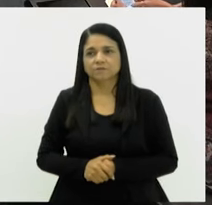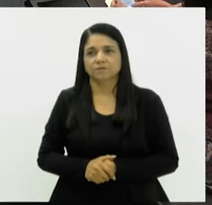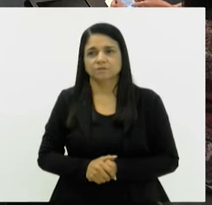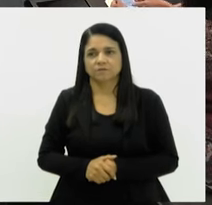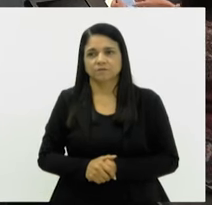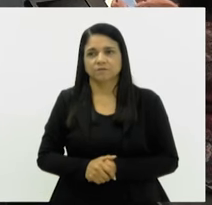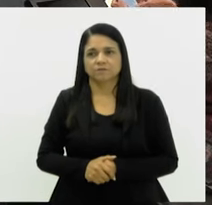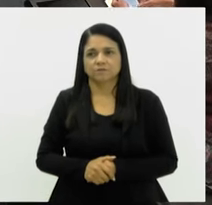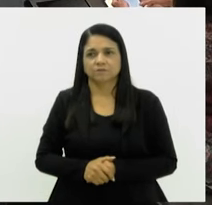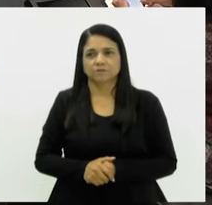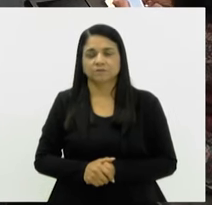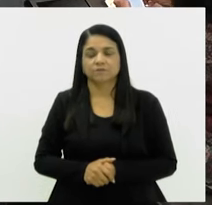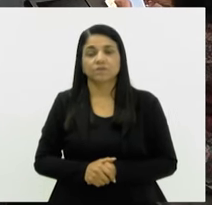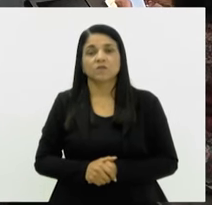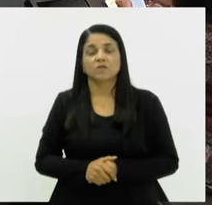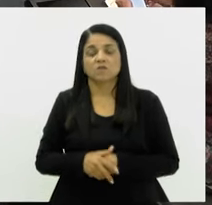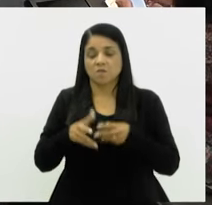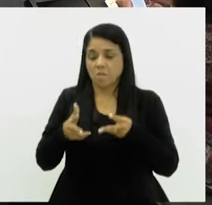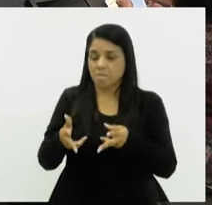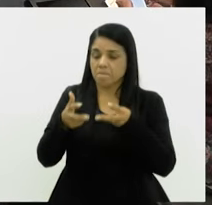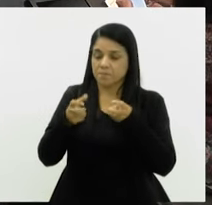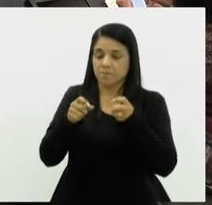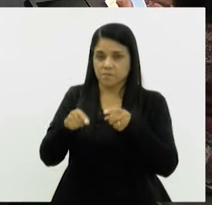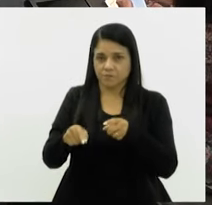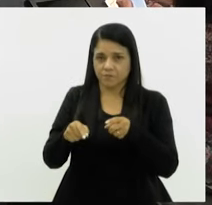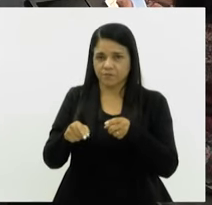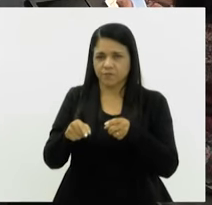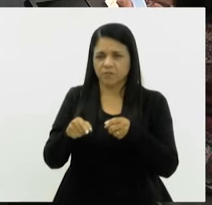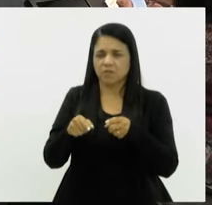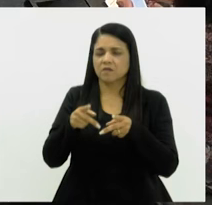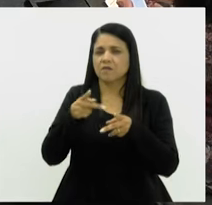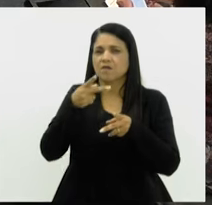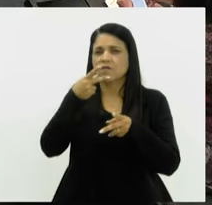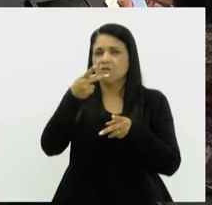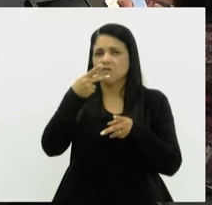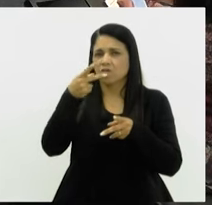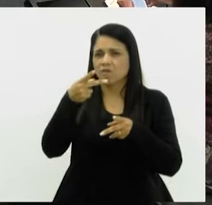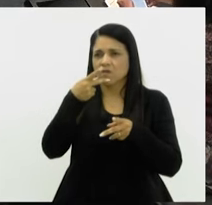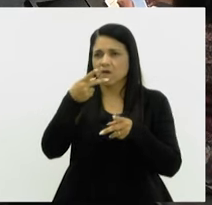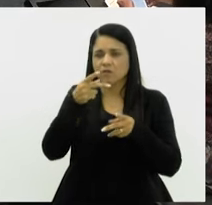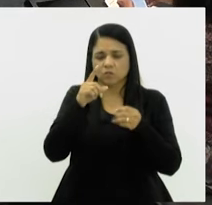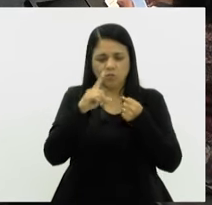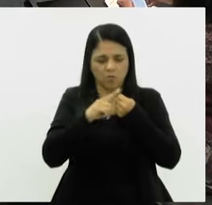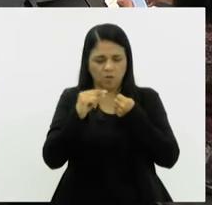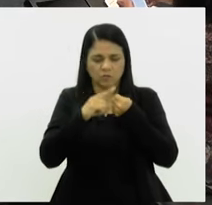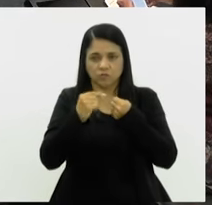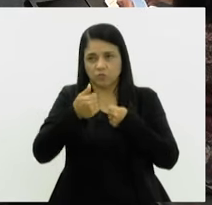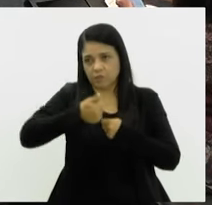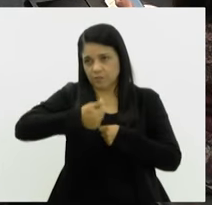eu queria observar aqui, quando o senhor fala sobre, no artigo 1º,